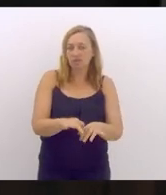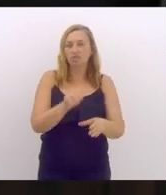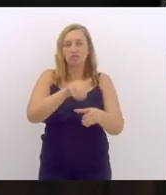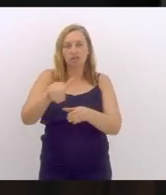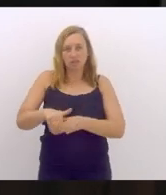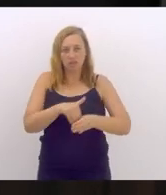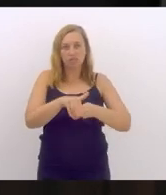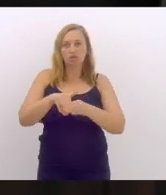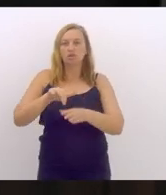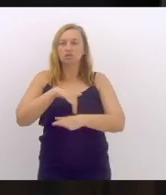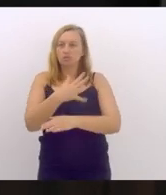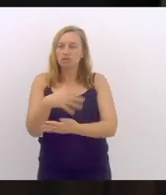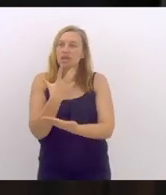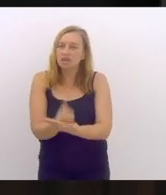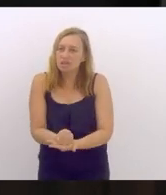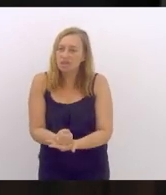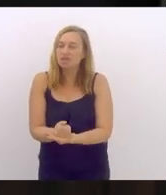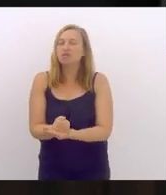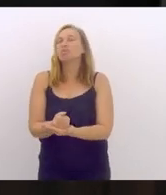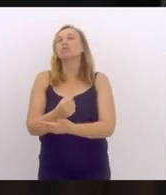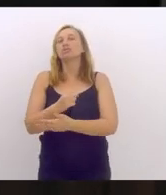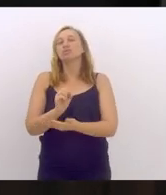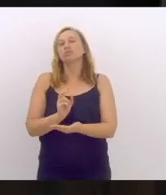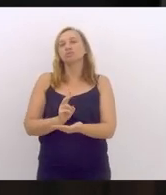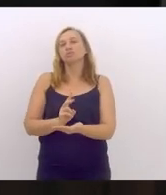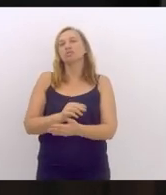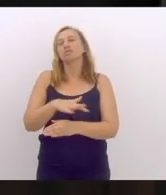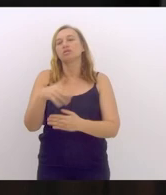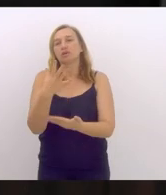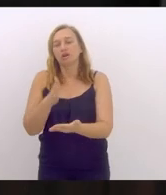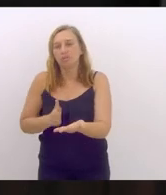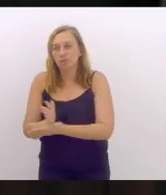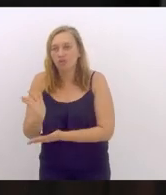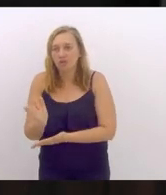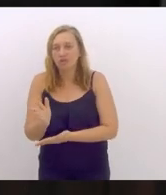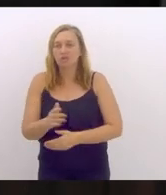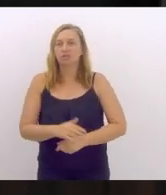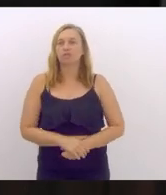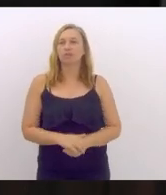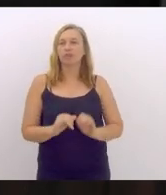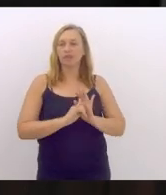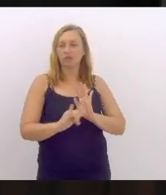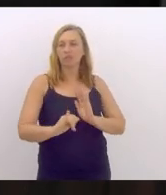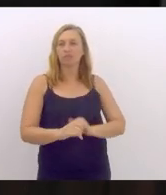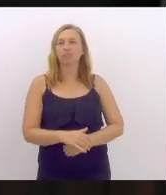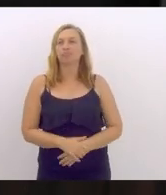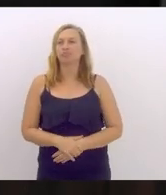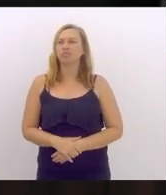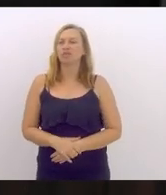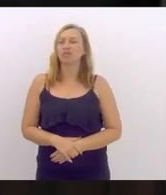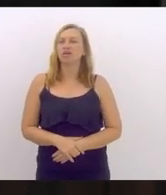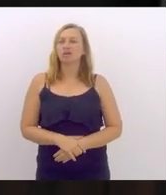em votação seus que aprovam permaneça Como estão aprovado vai a promulgação